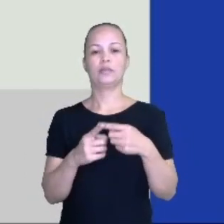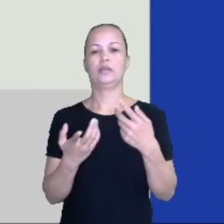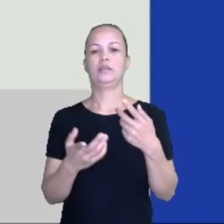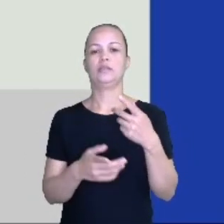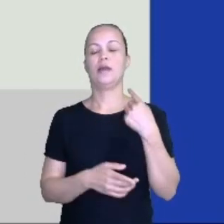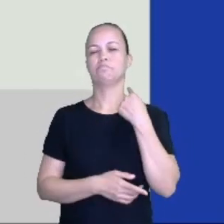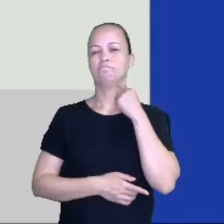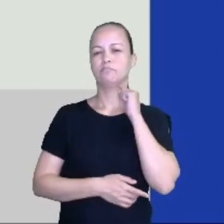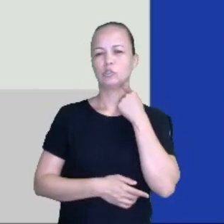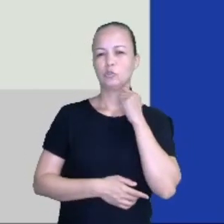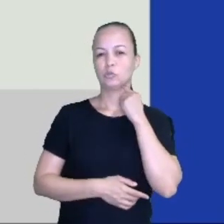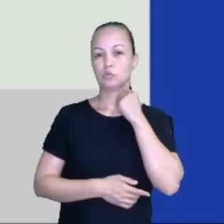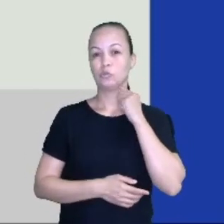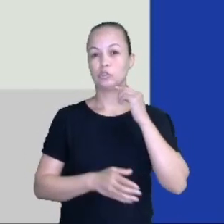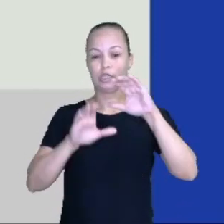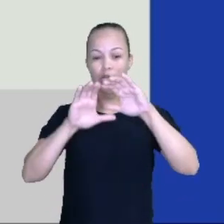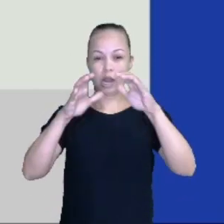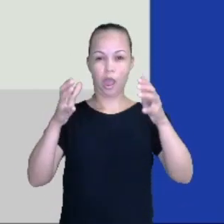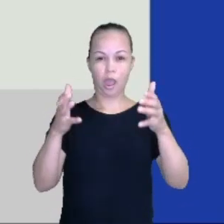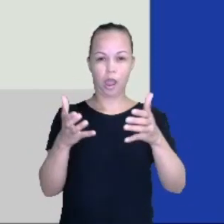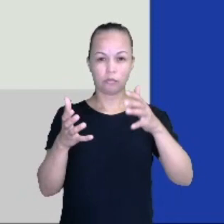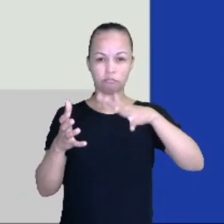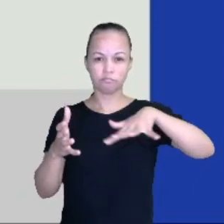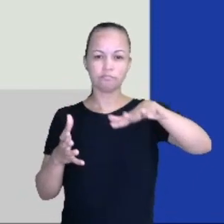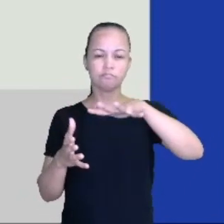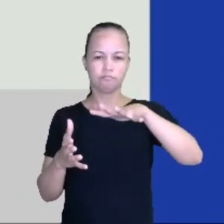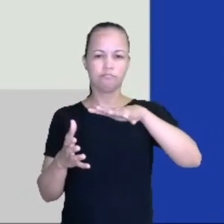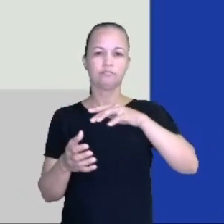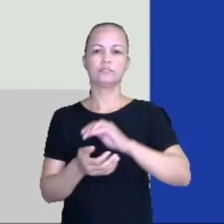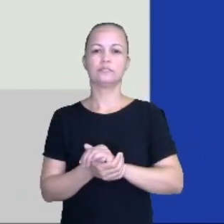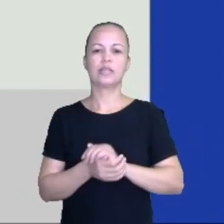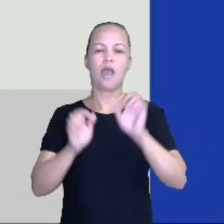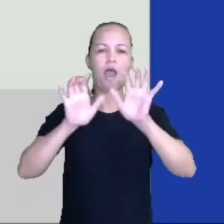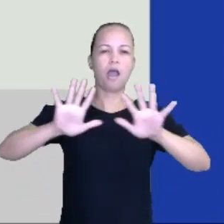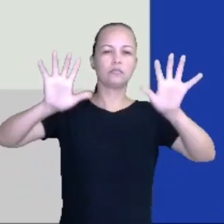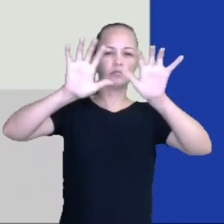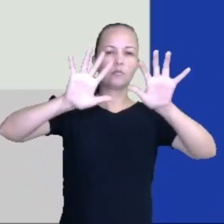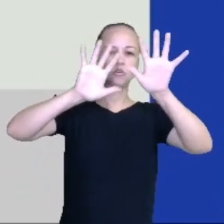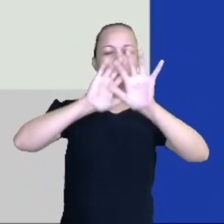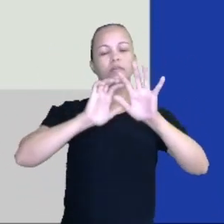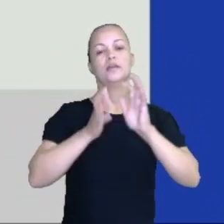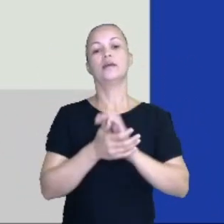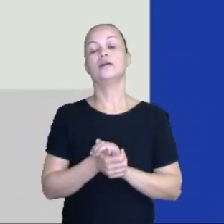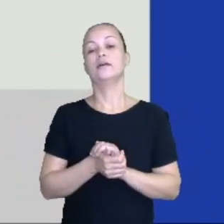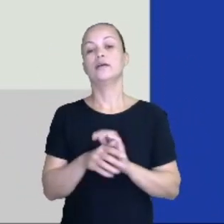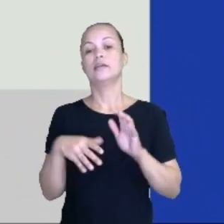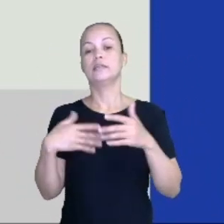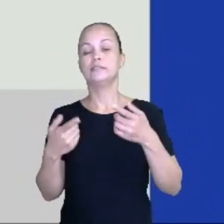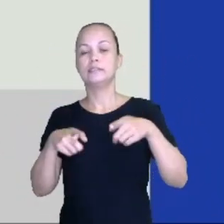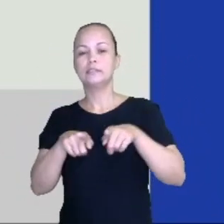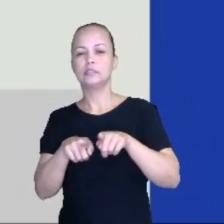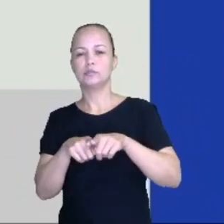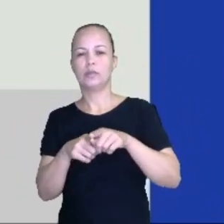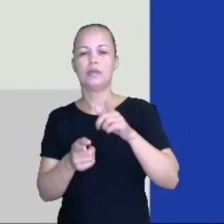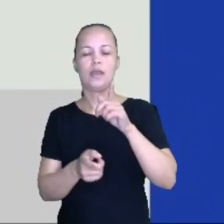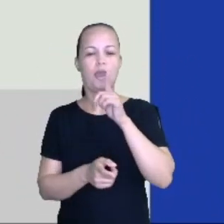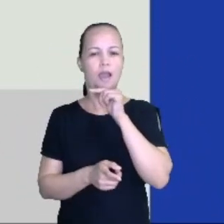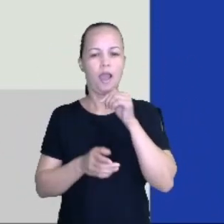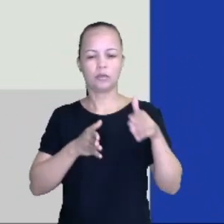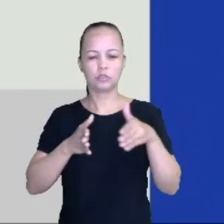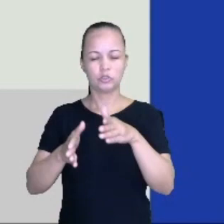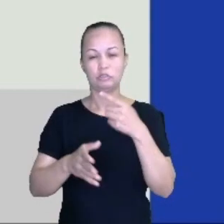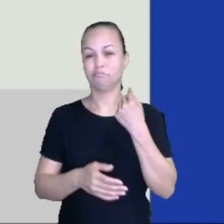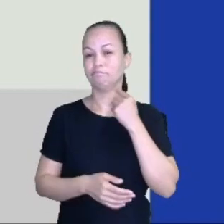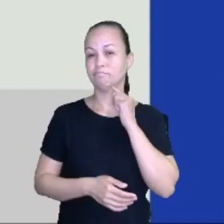poluição da atmosfera. Ele causa também a contaminação das águas dos rios.